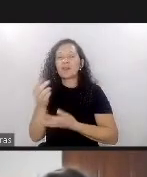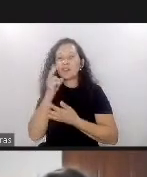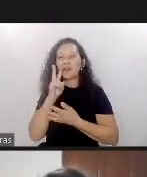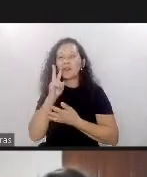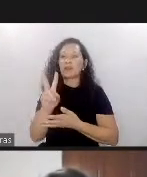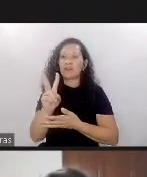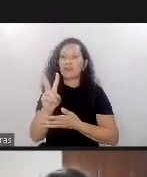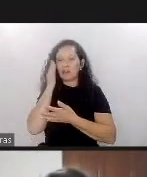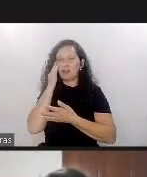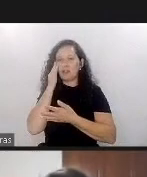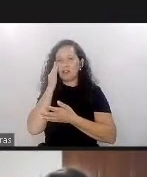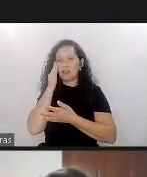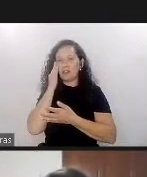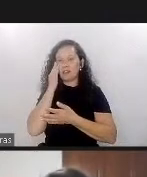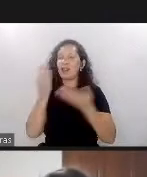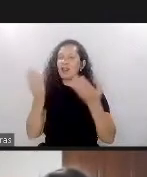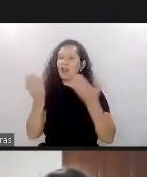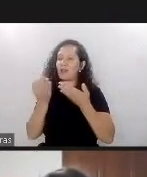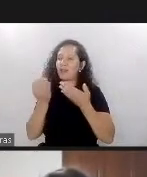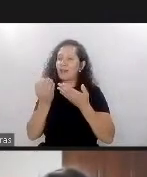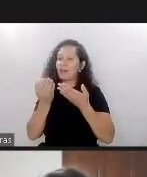agora Você está no eu Gallery olhei View?